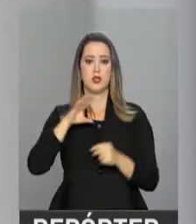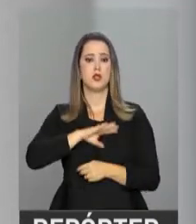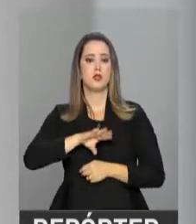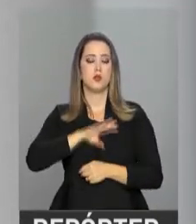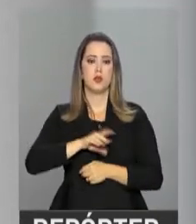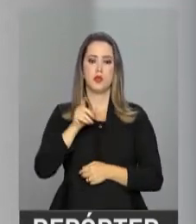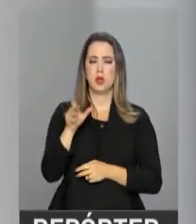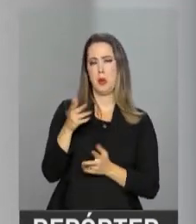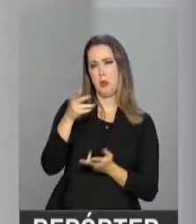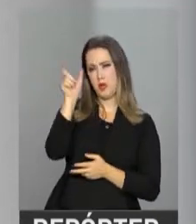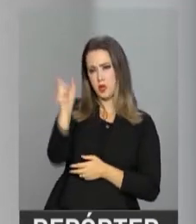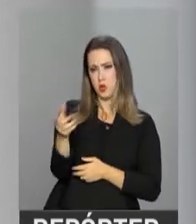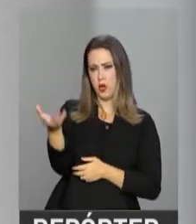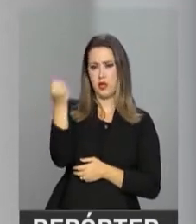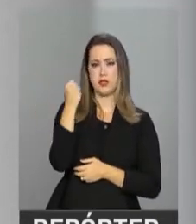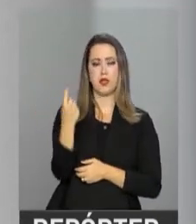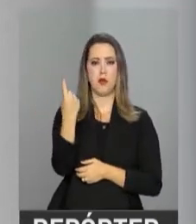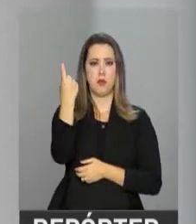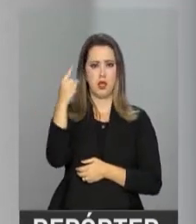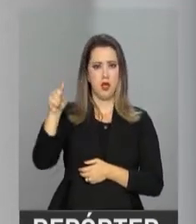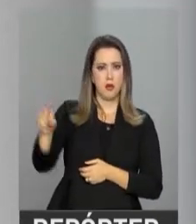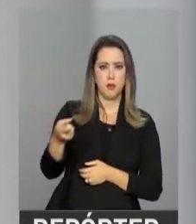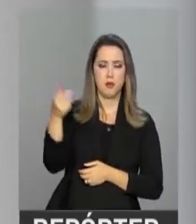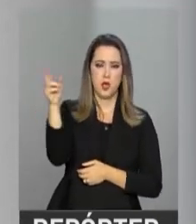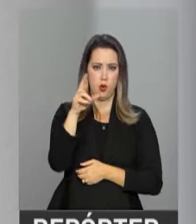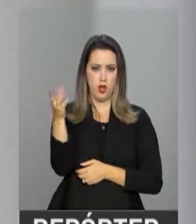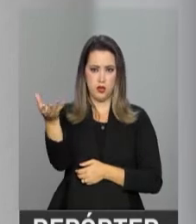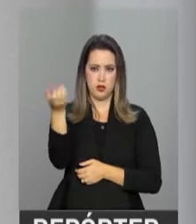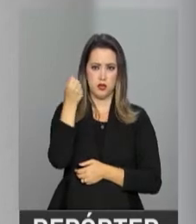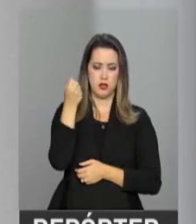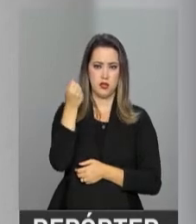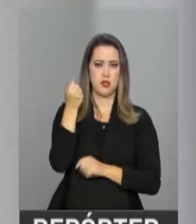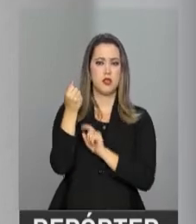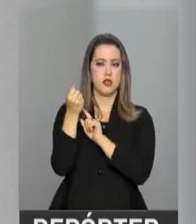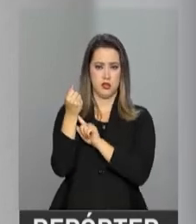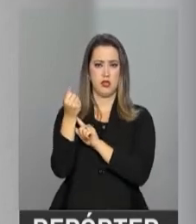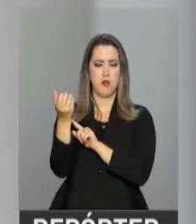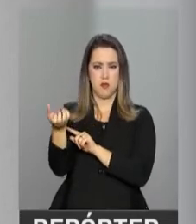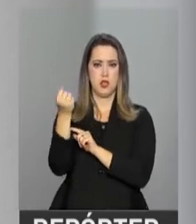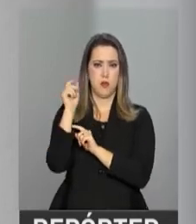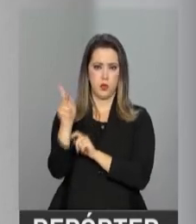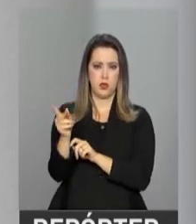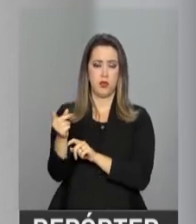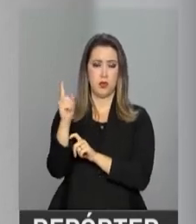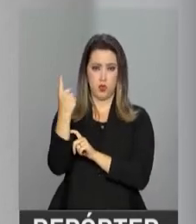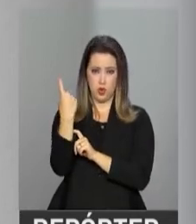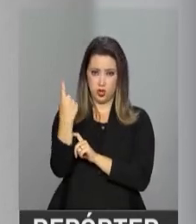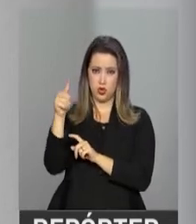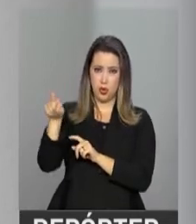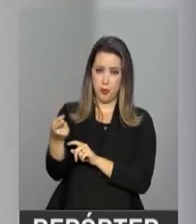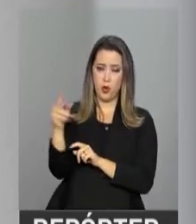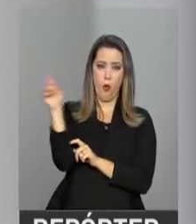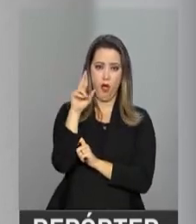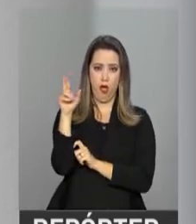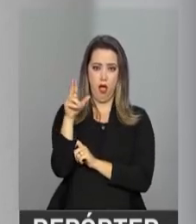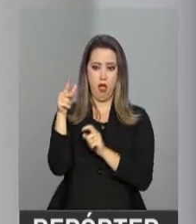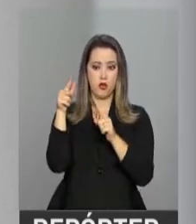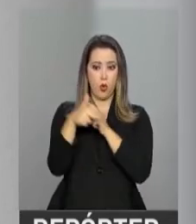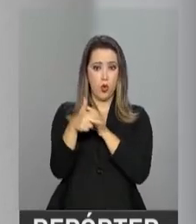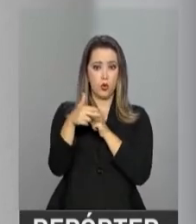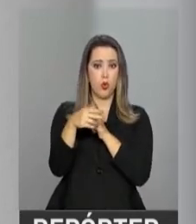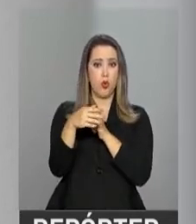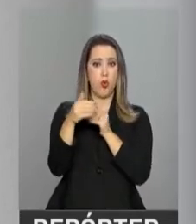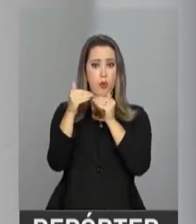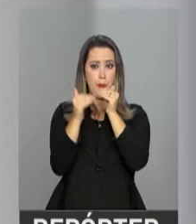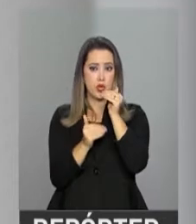ganhava digamos mil reais por mês recebi como como previdência passou a receber 600 seiscentos porque teve que haver um